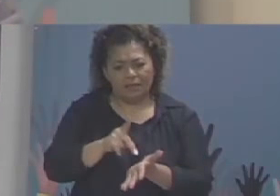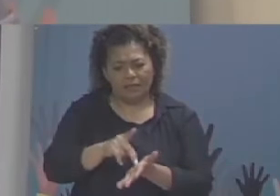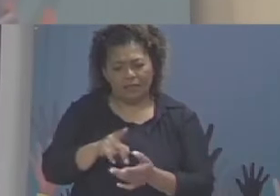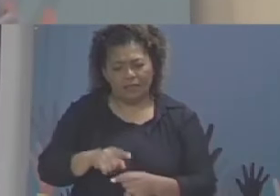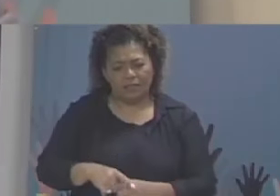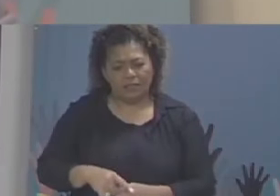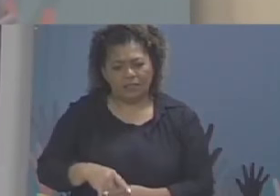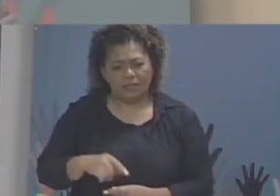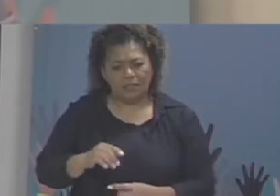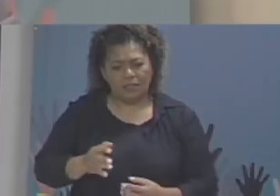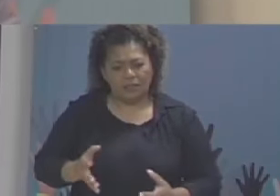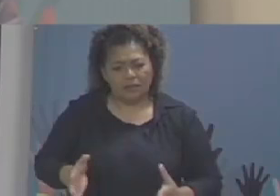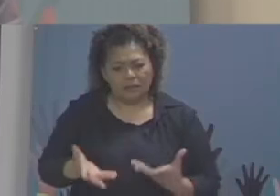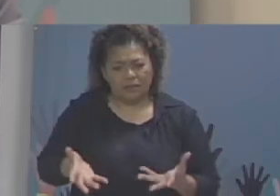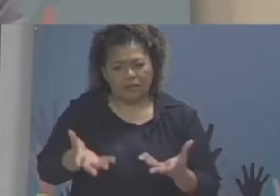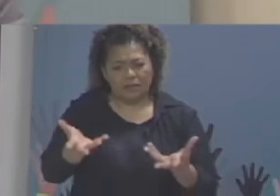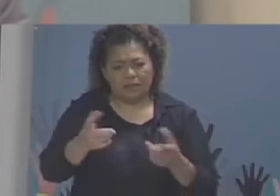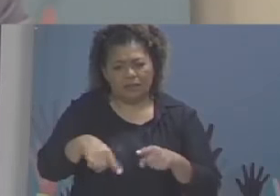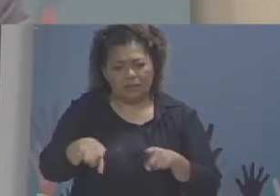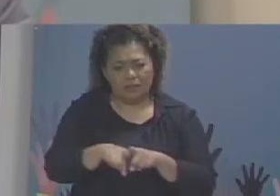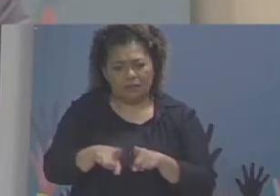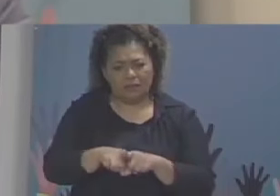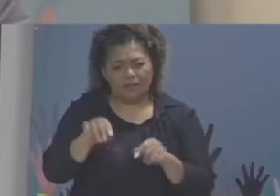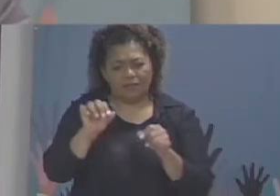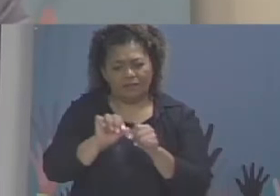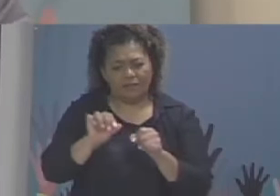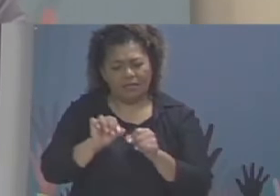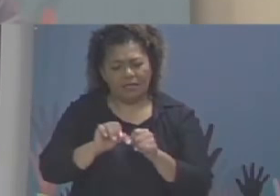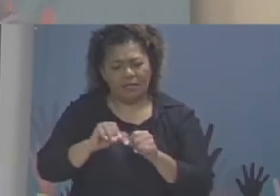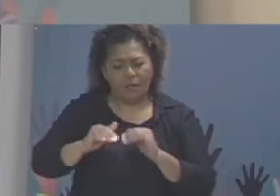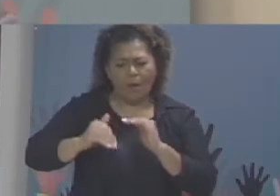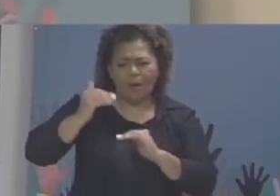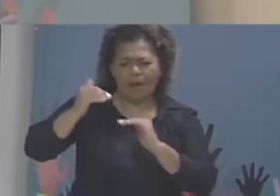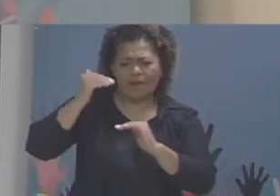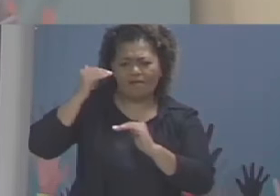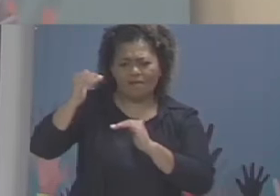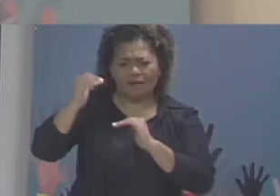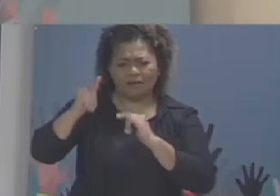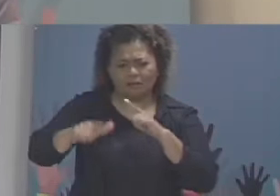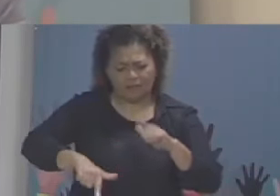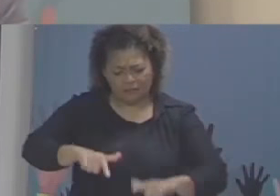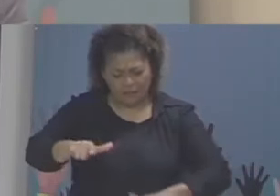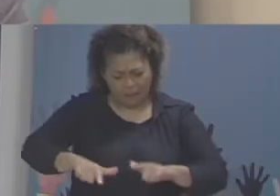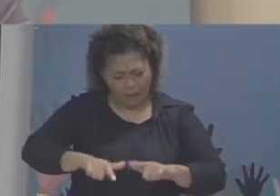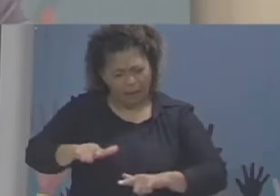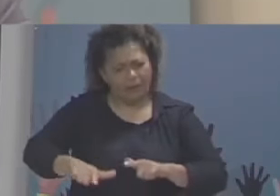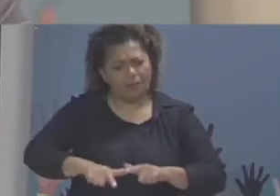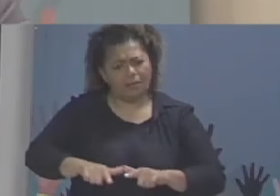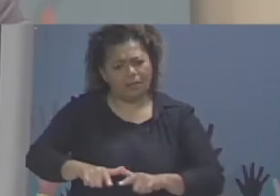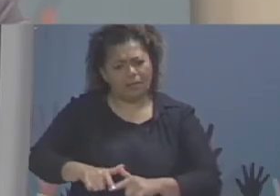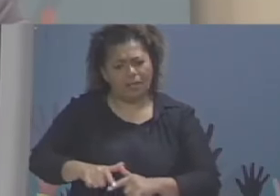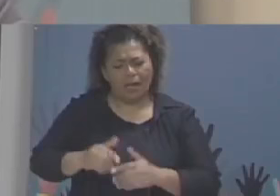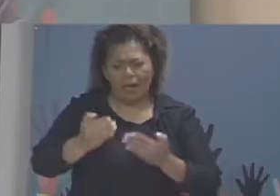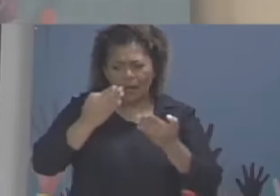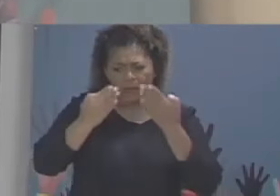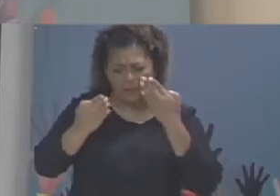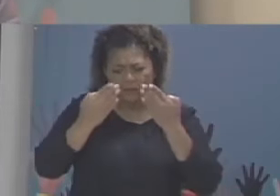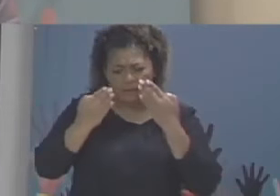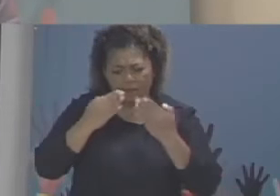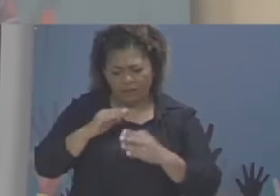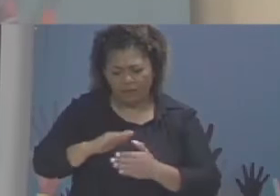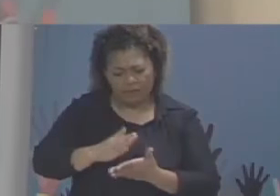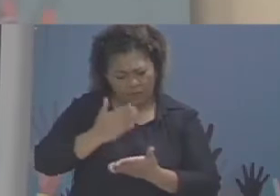os movimentos que aqui estão fizeram um elevado serviço em fazer com que a psicologia fosse desacreditada em relação à sua